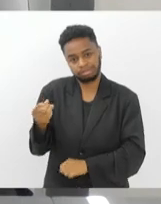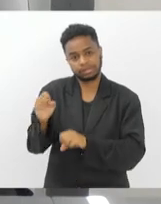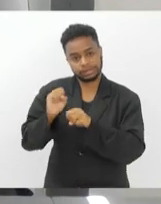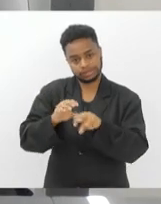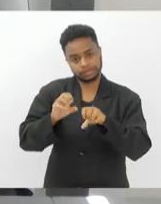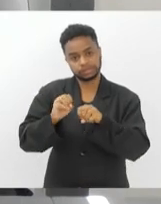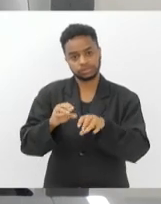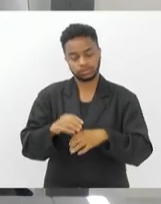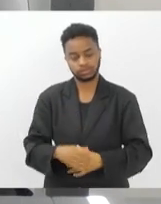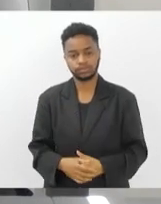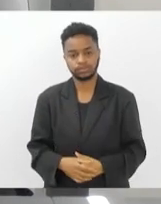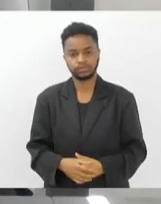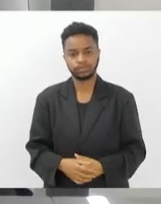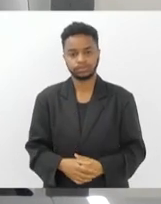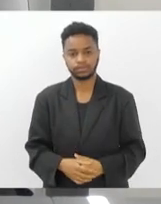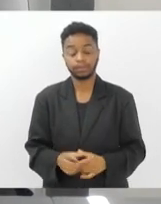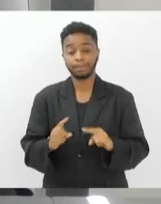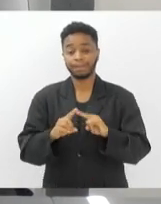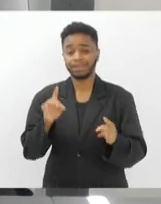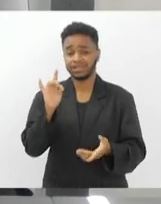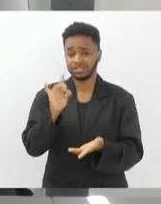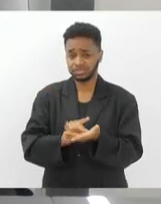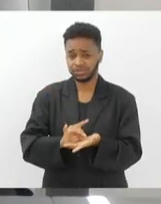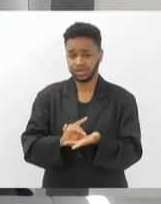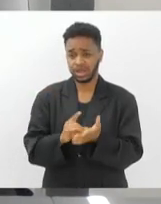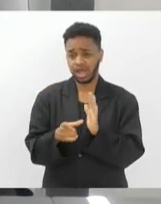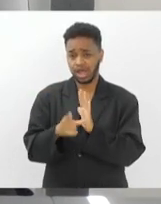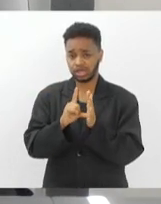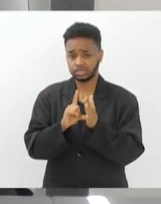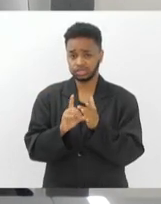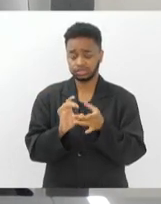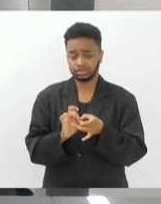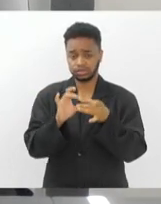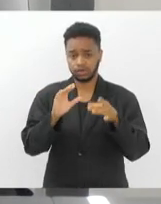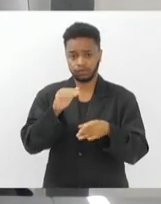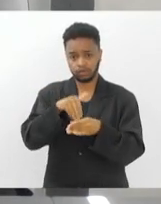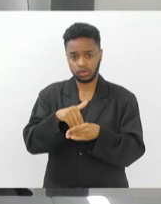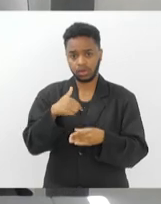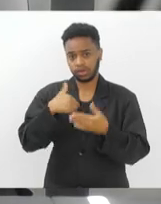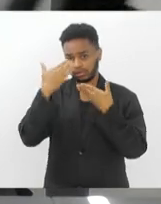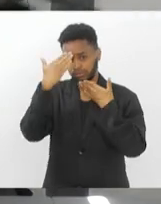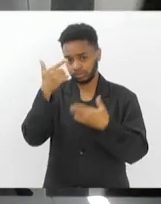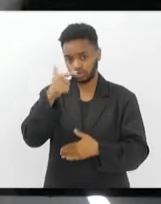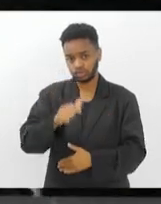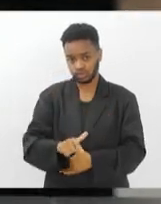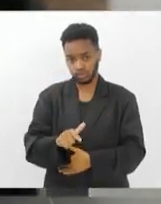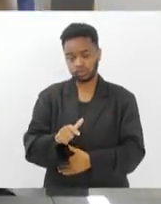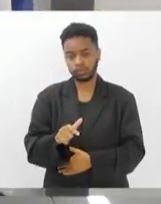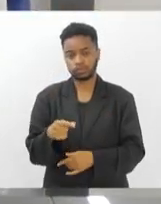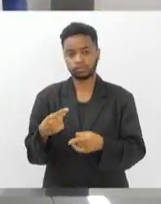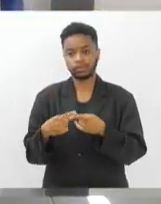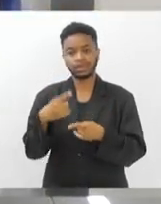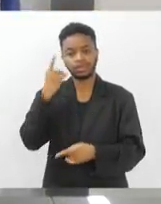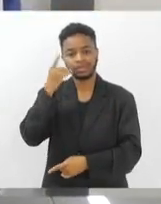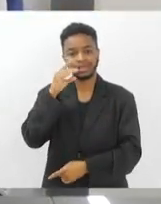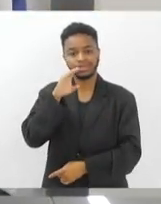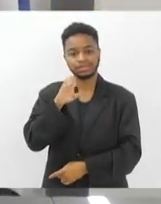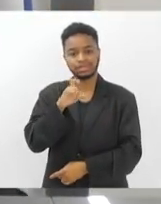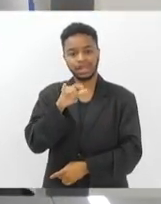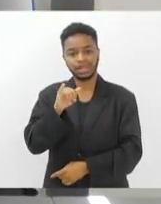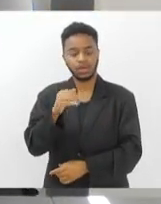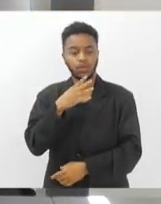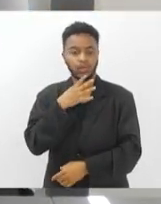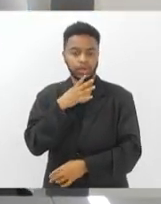Mink. Mas de verdade, deputado Mink, antes de colocar em votação, mais uma vez agradeço a Vossa Excelência. Deputada Célia, que conhece bem a